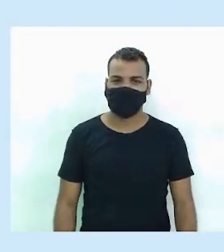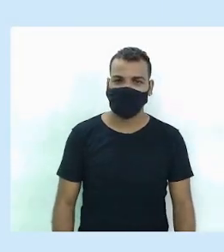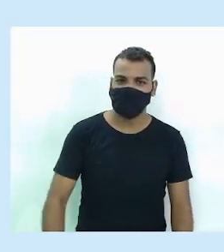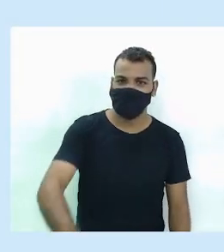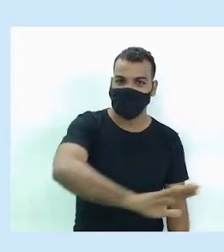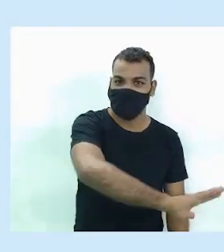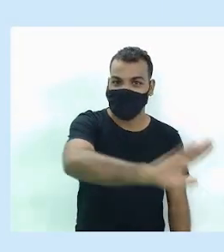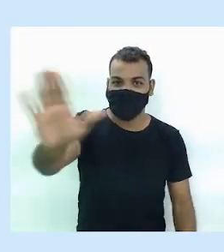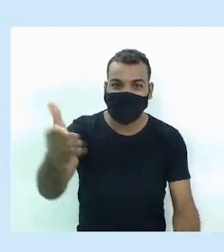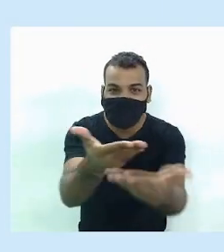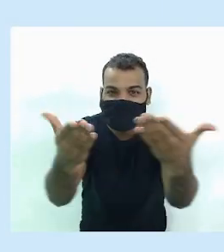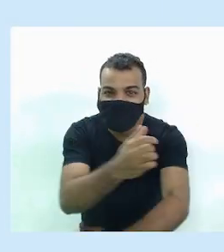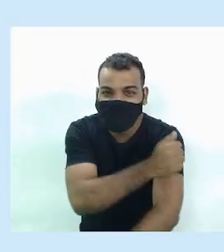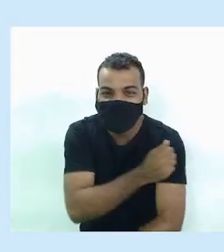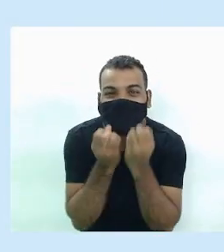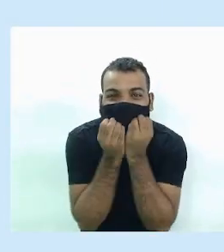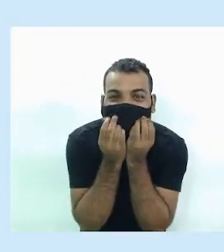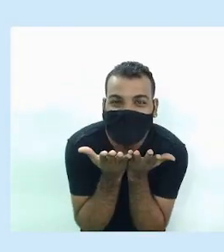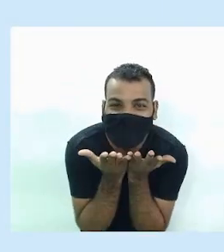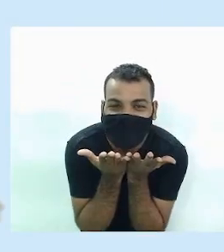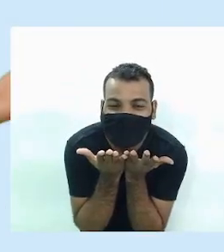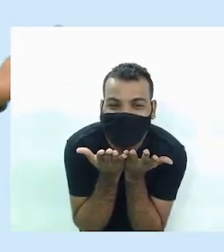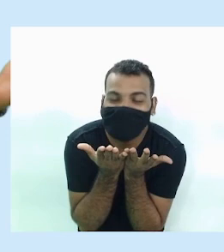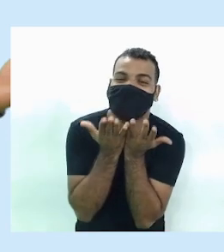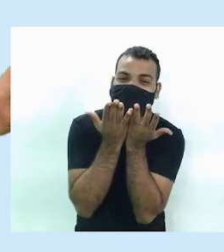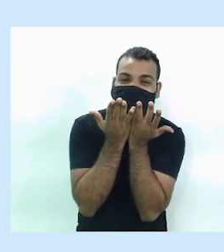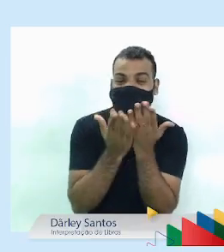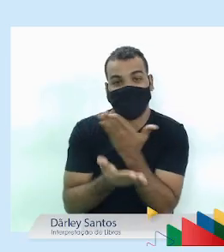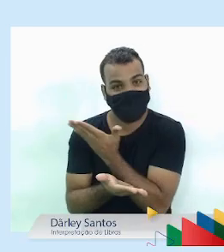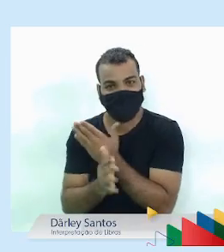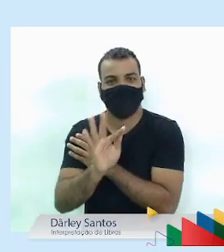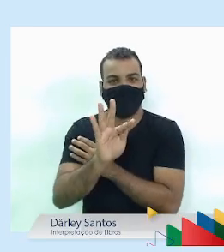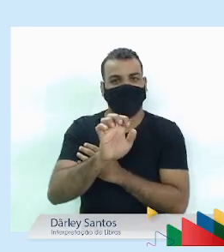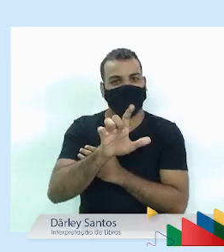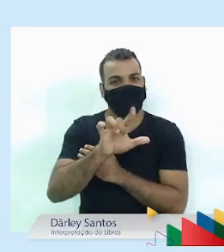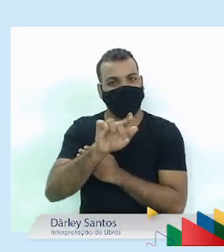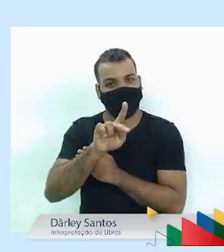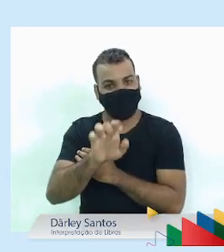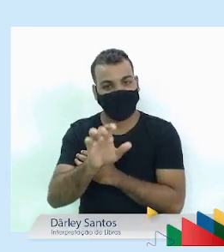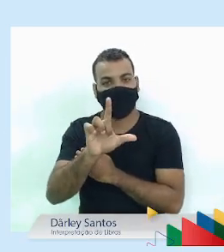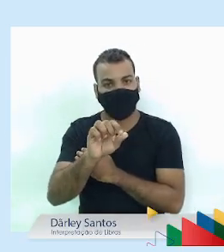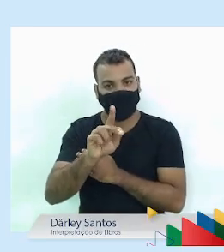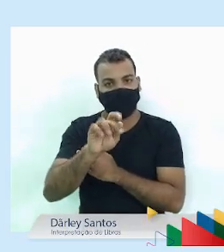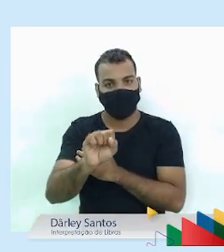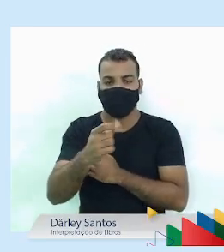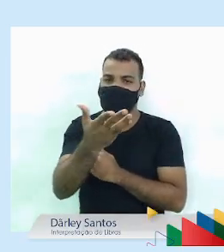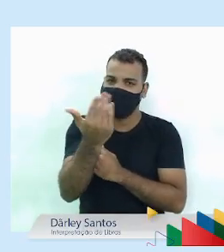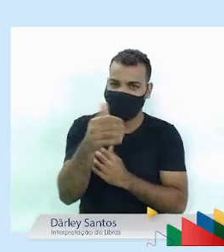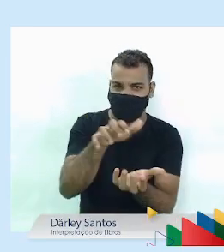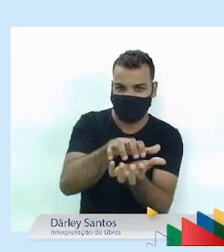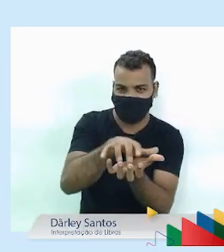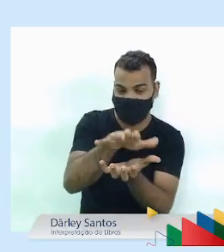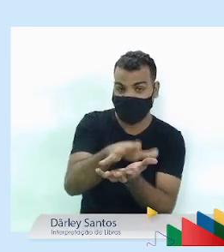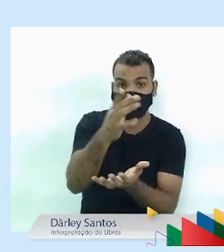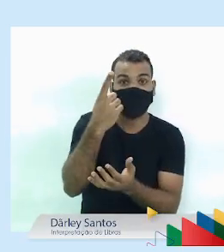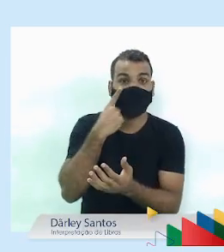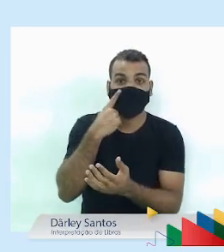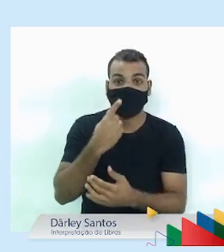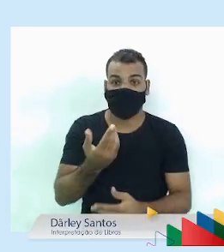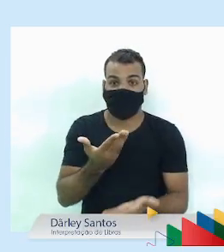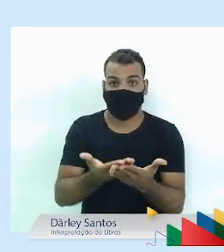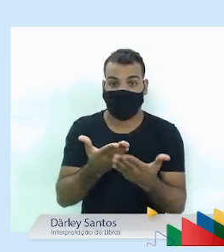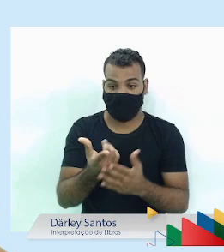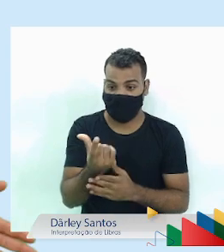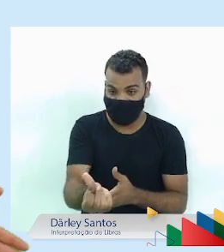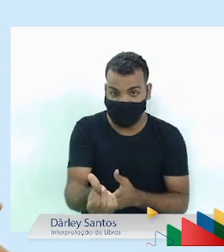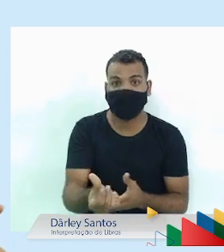Olá, meus alunos, tudo bom com vocês? Para quem não me conhece, meu nome é Felipe Lopes, seja bem-vindo ao EducaPE e aula número